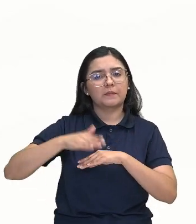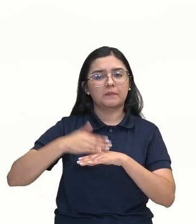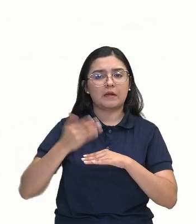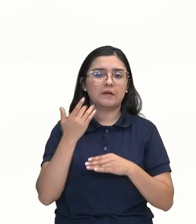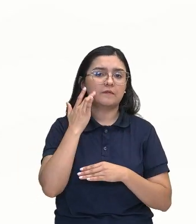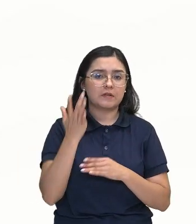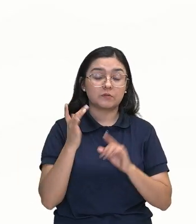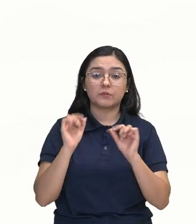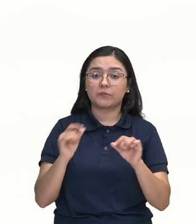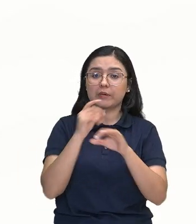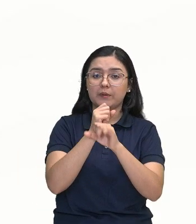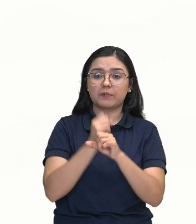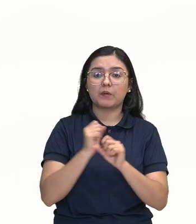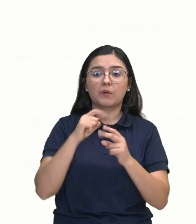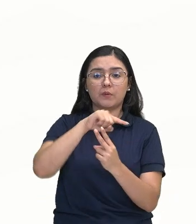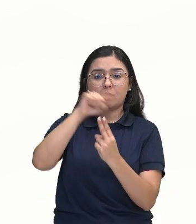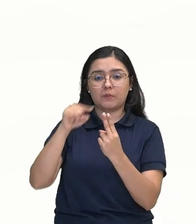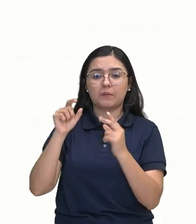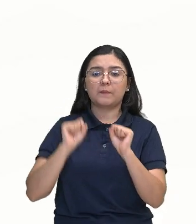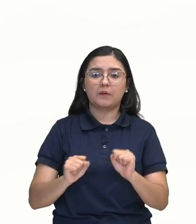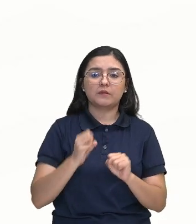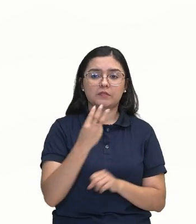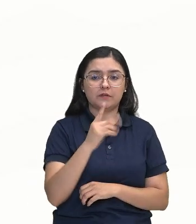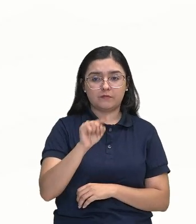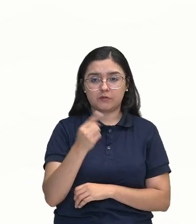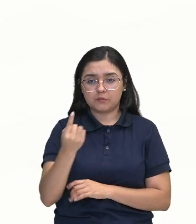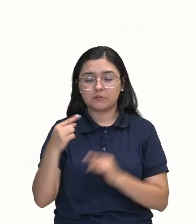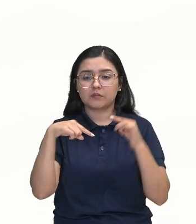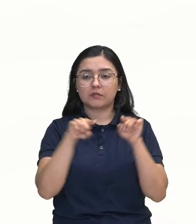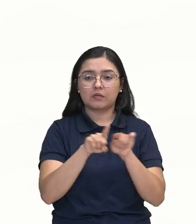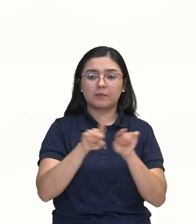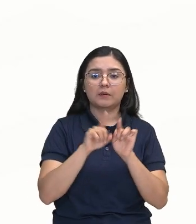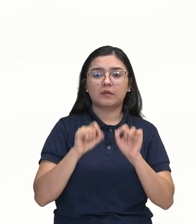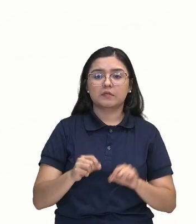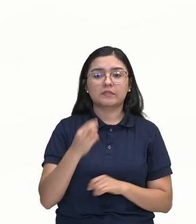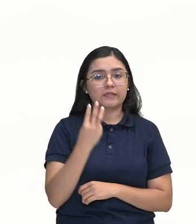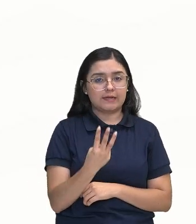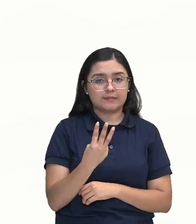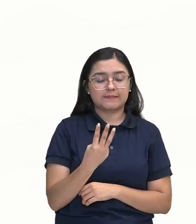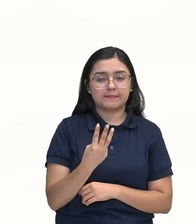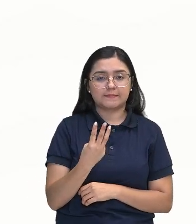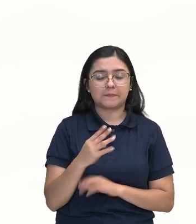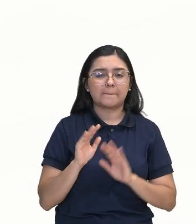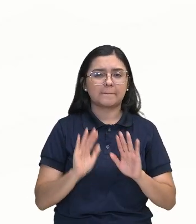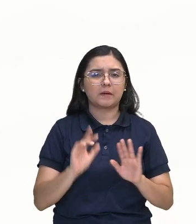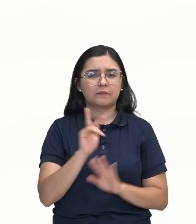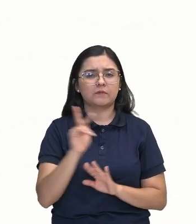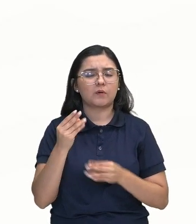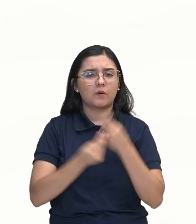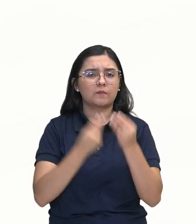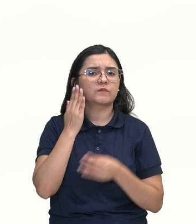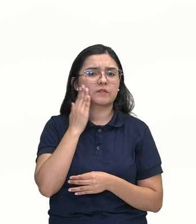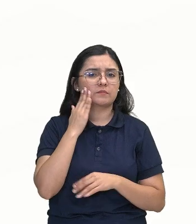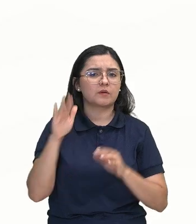cálculo, esse π pode ser igual a 3,1 ou ainda arredondado para 3. Professor, como é que eu vou